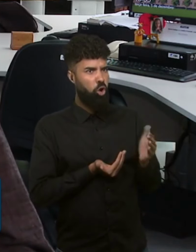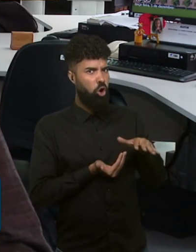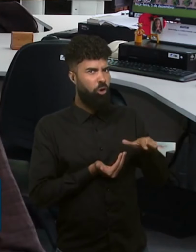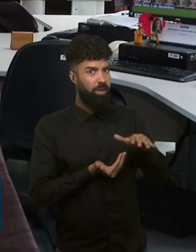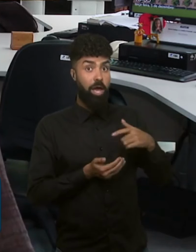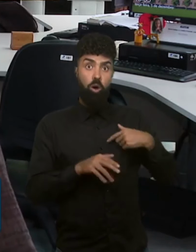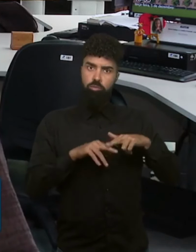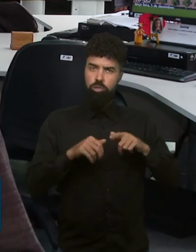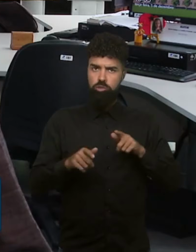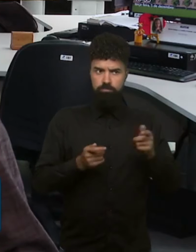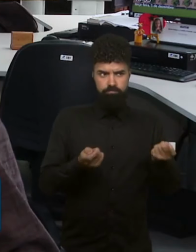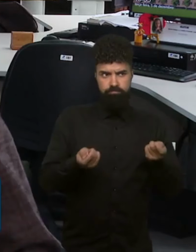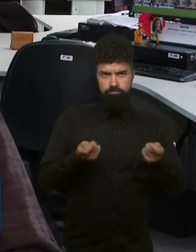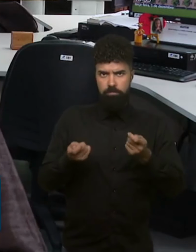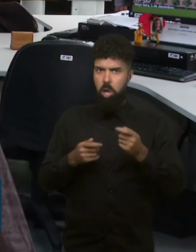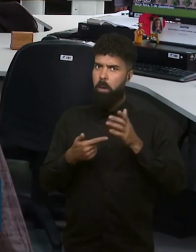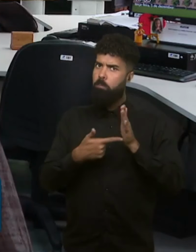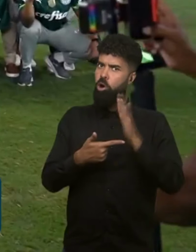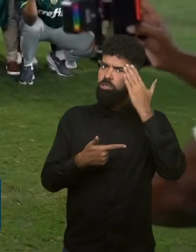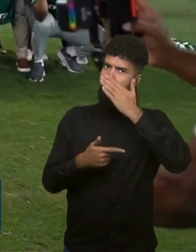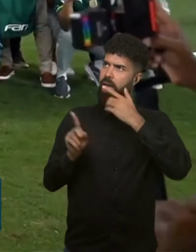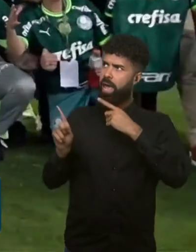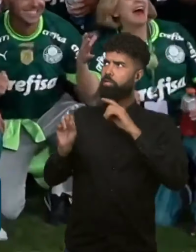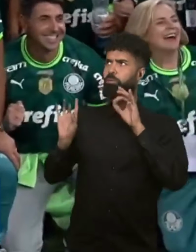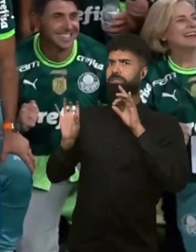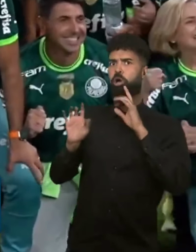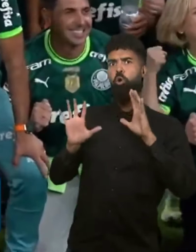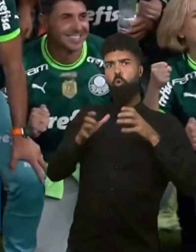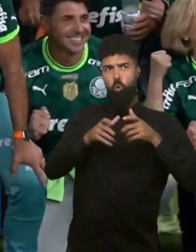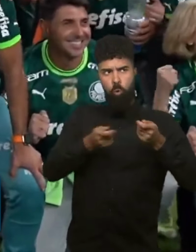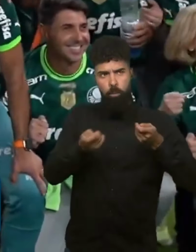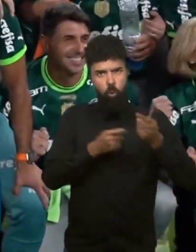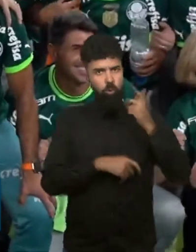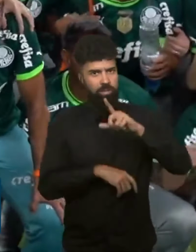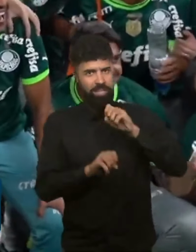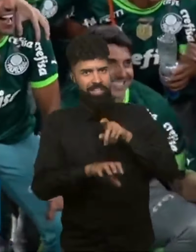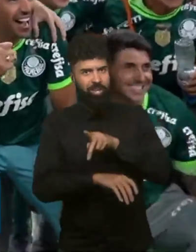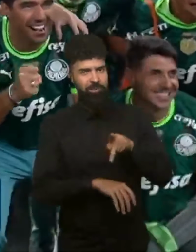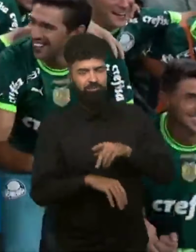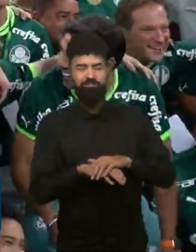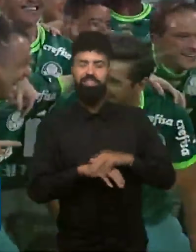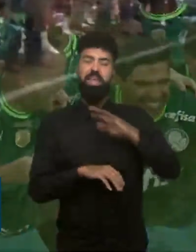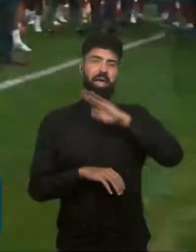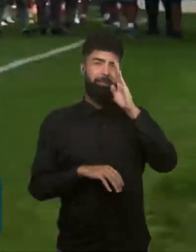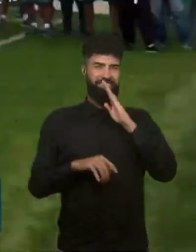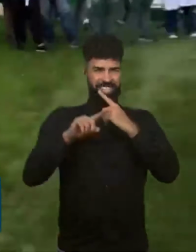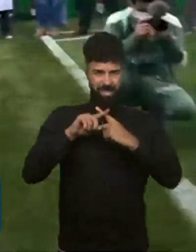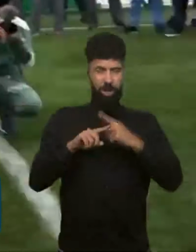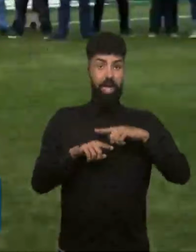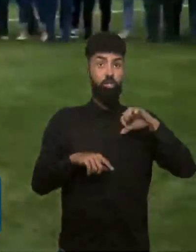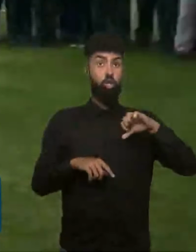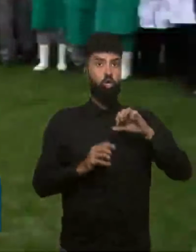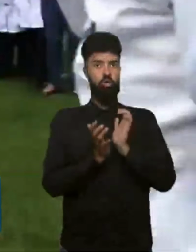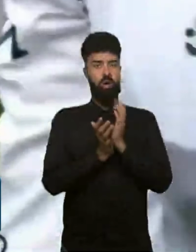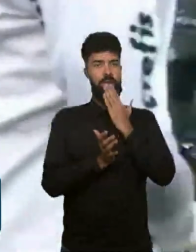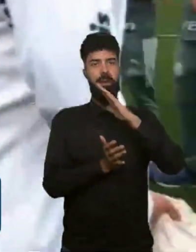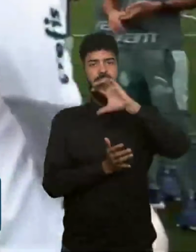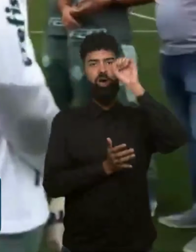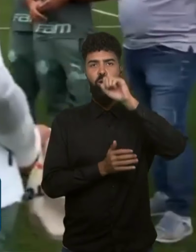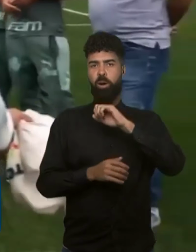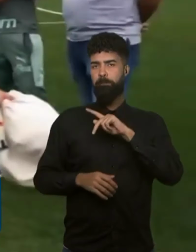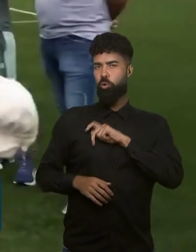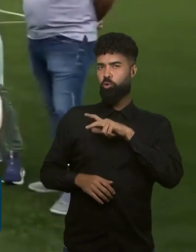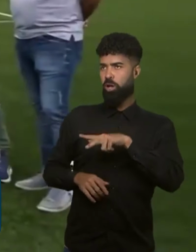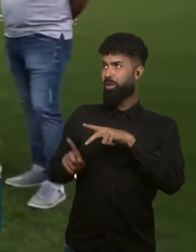é especial e um treinador de grupo. O Brasileirão foi o nono título do português, o segundo técnico mais vitorioso